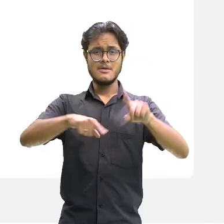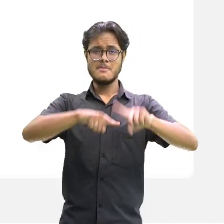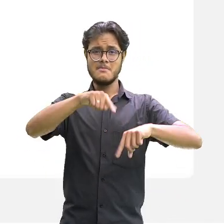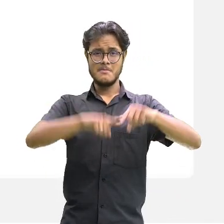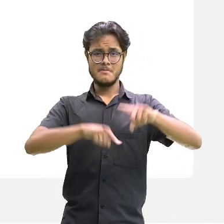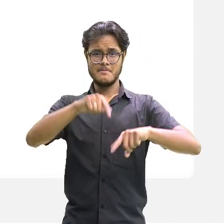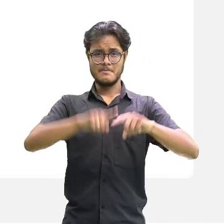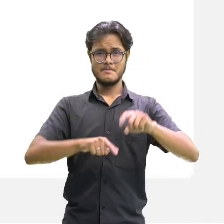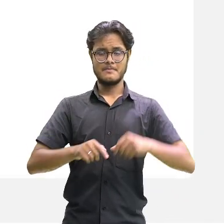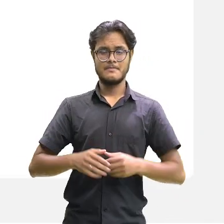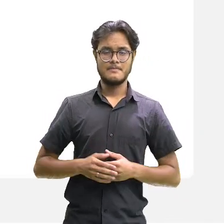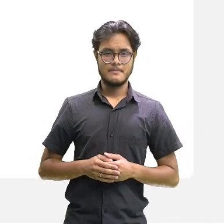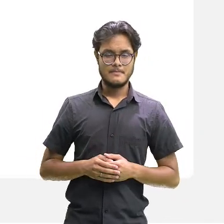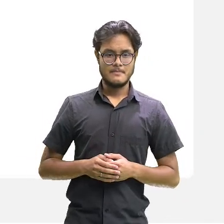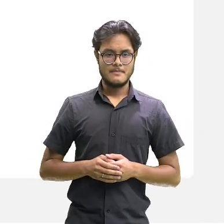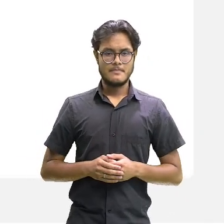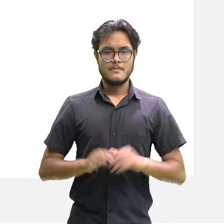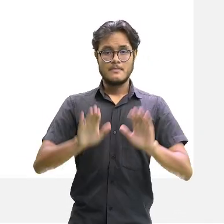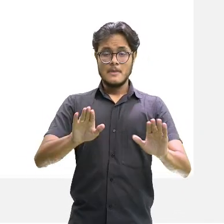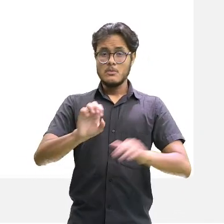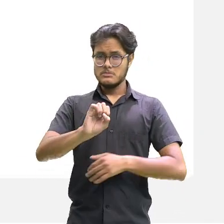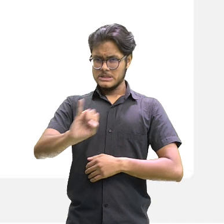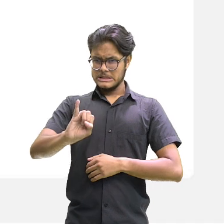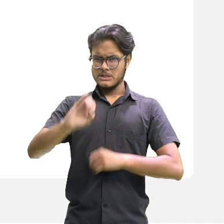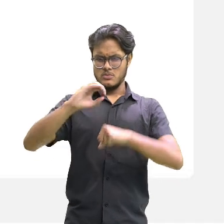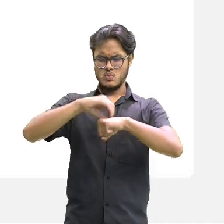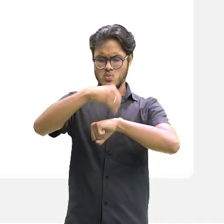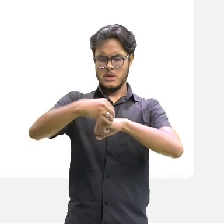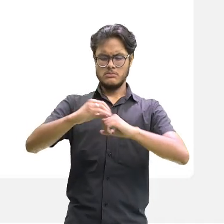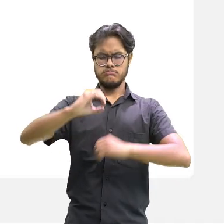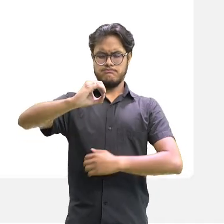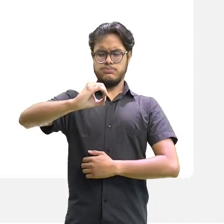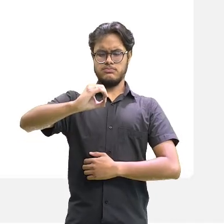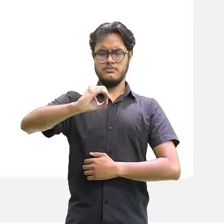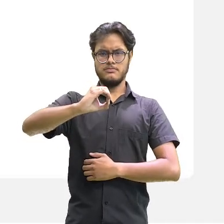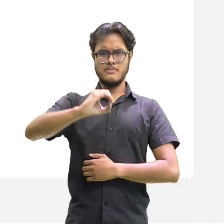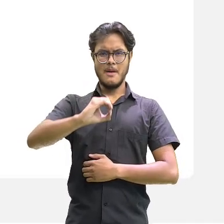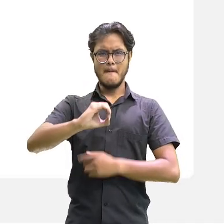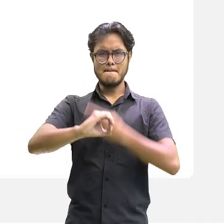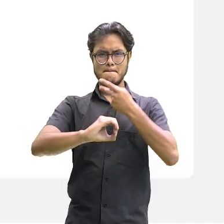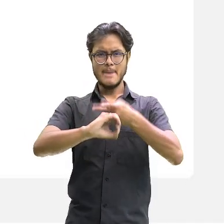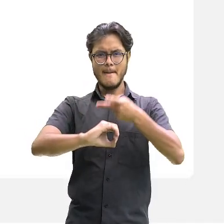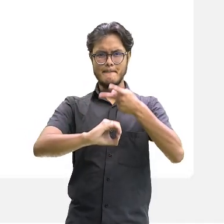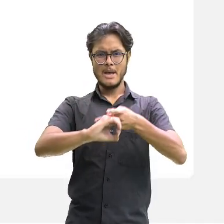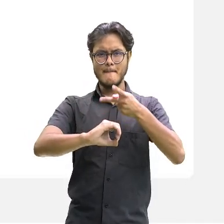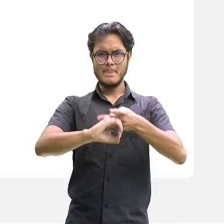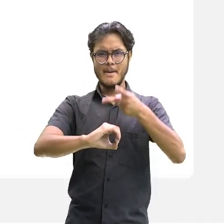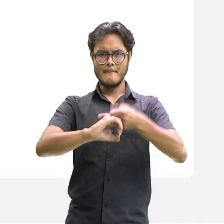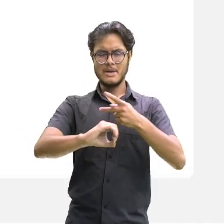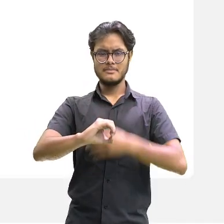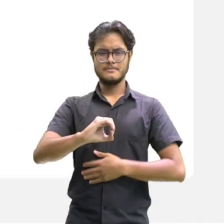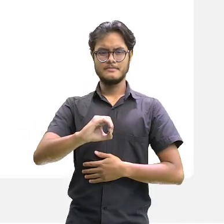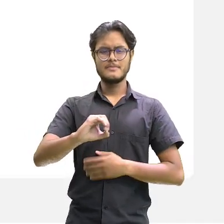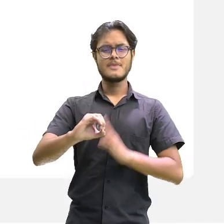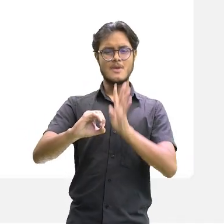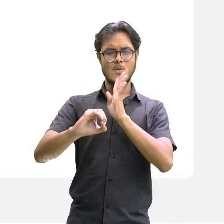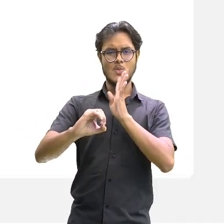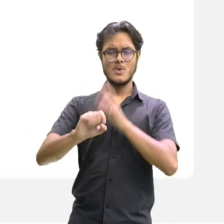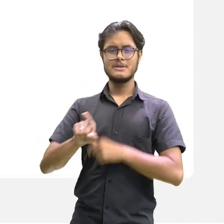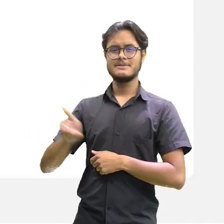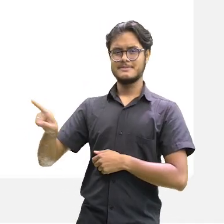Beleza? Pessoal, por ser uma esfera maciça, indivisível e indestrutível, esse modelo ficou conhecido